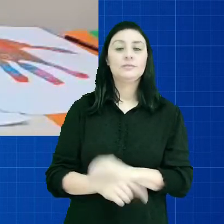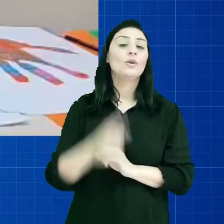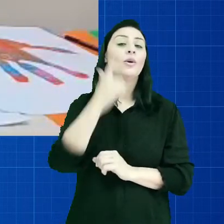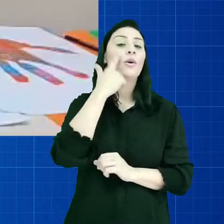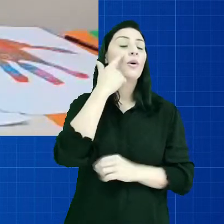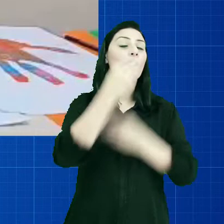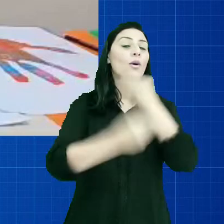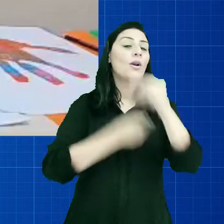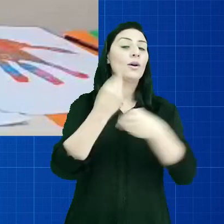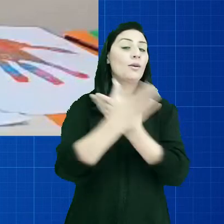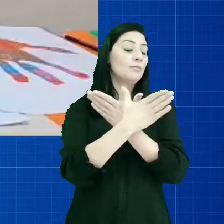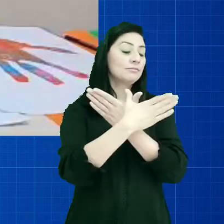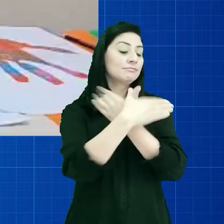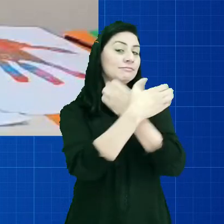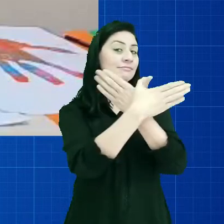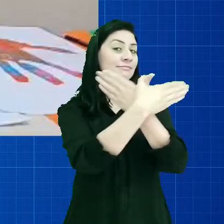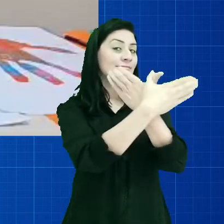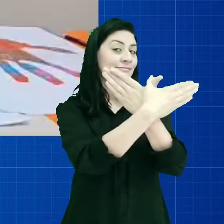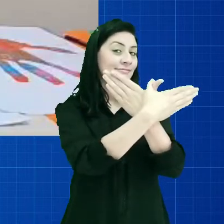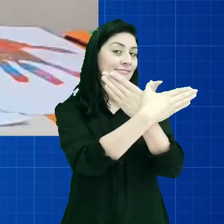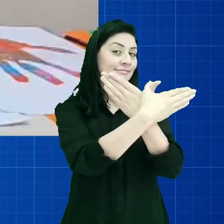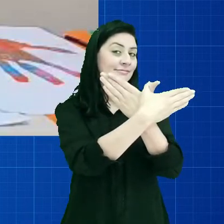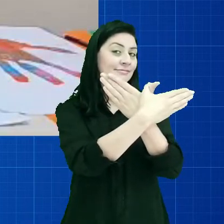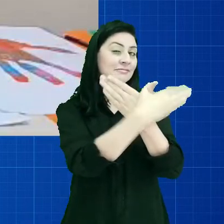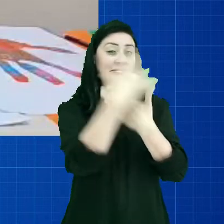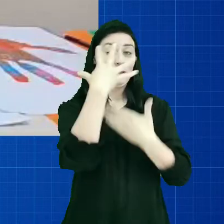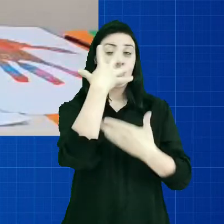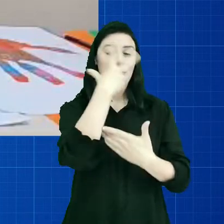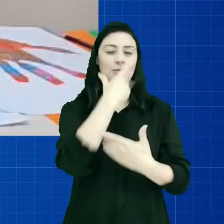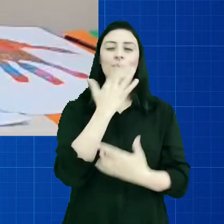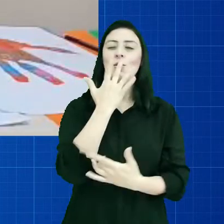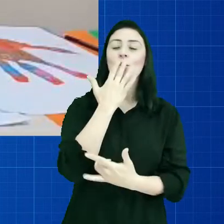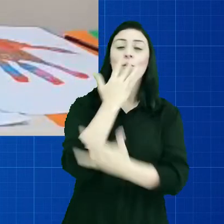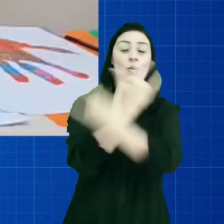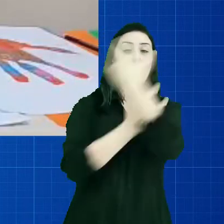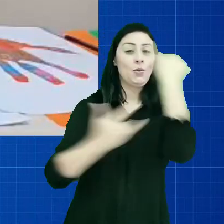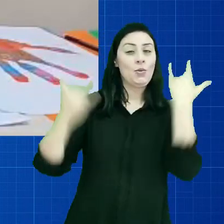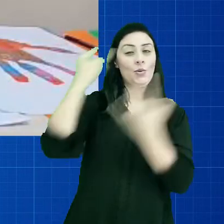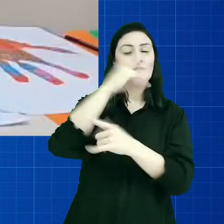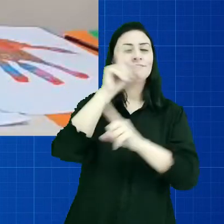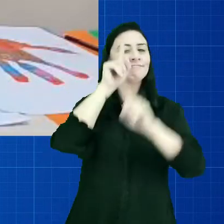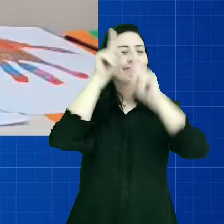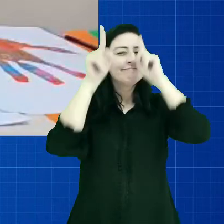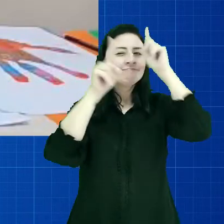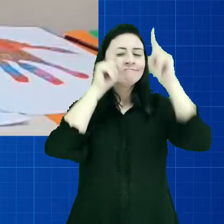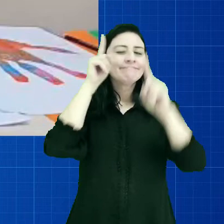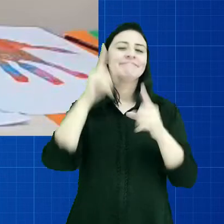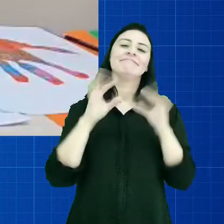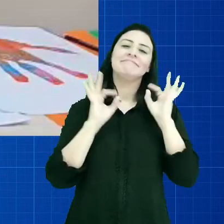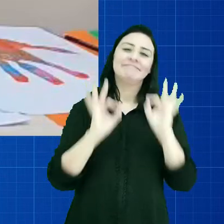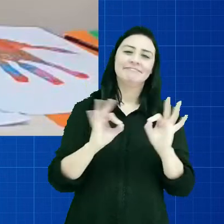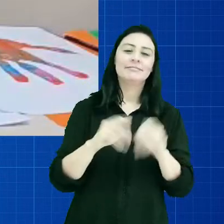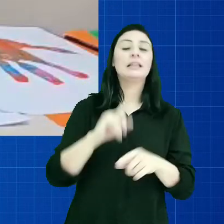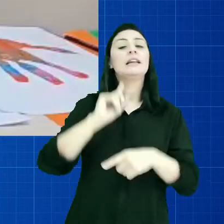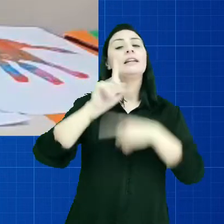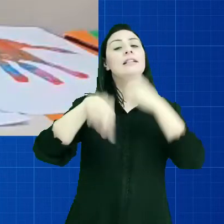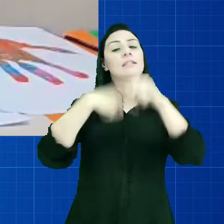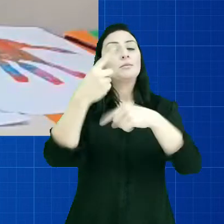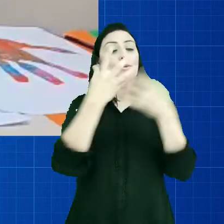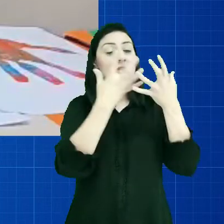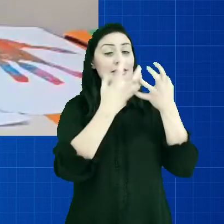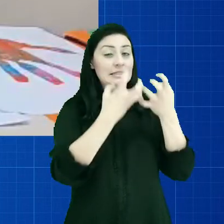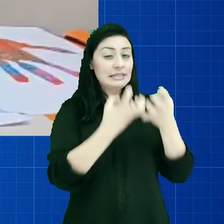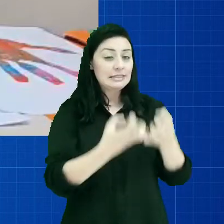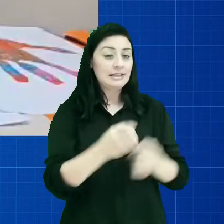Ó, como que fica as asas das nossas borboletas, né? Bem colorida, bem criativa. Depois que